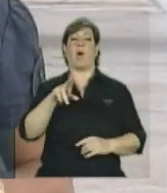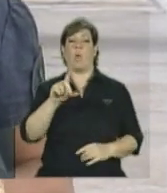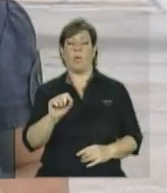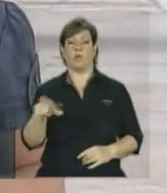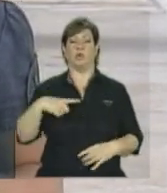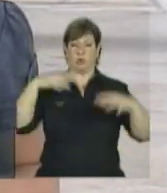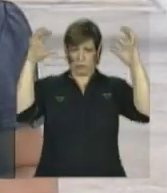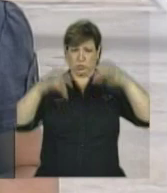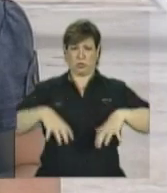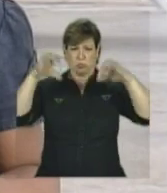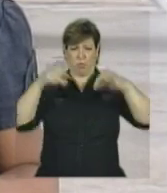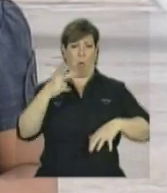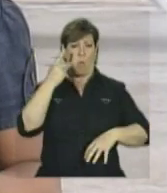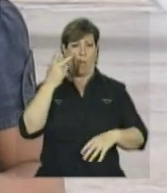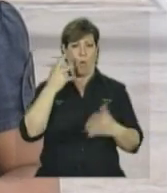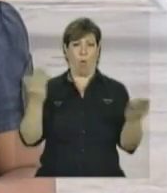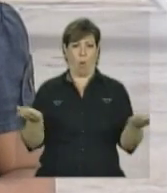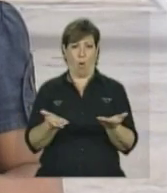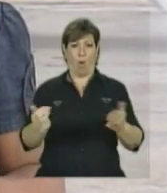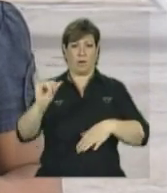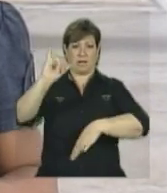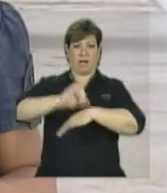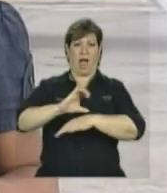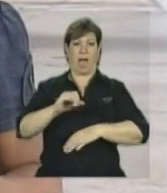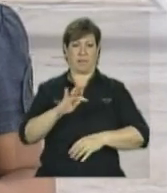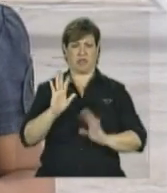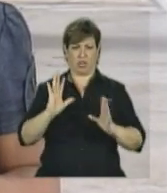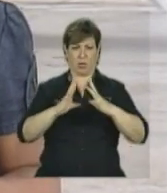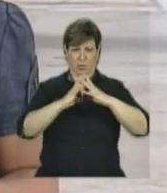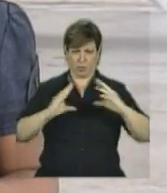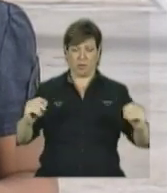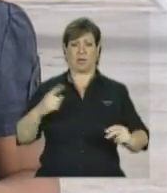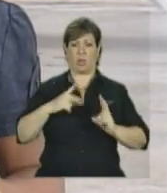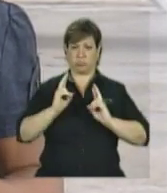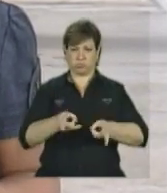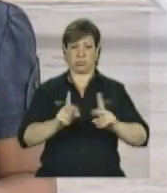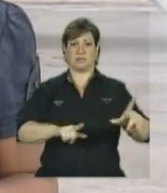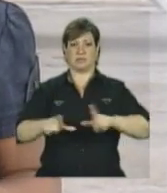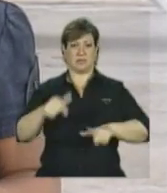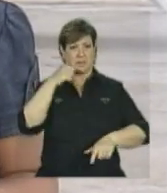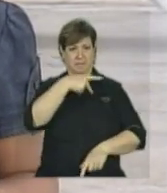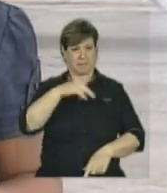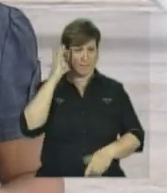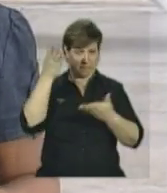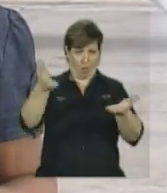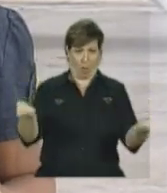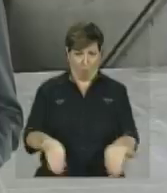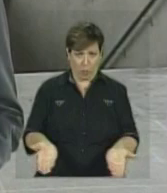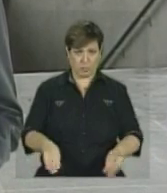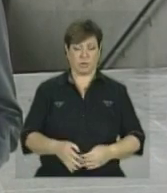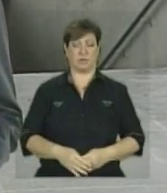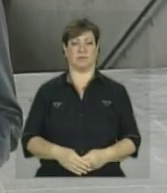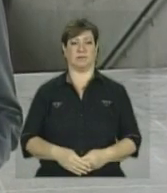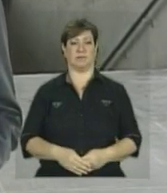que caíam fortemente na capital cearense já passaram? Está mantida a programação oficial?